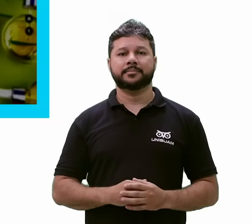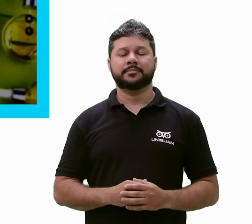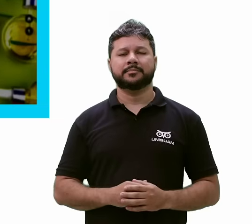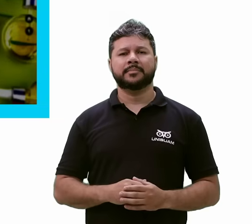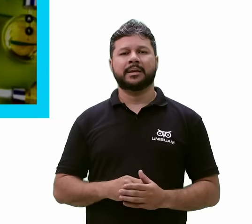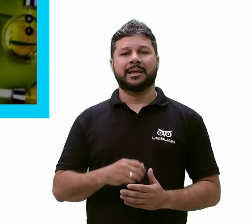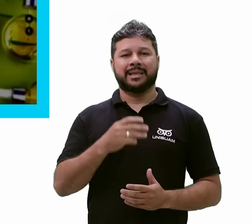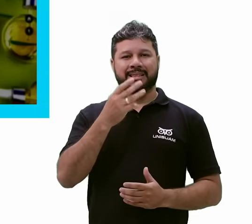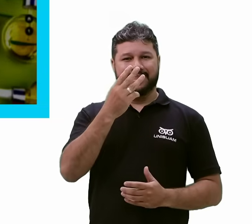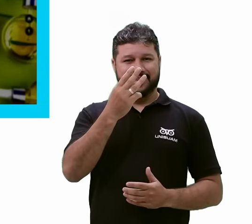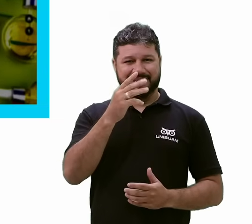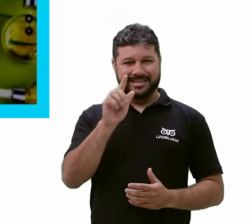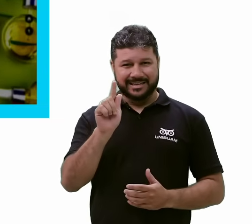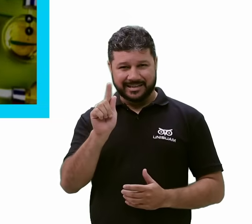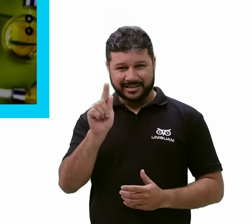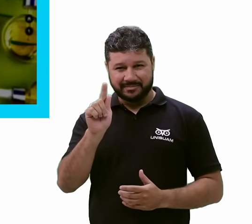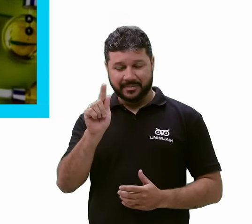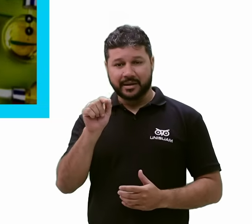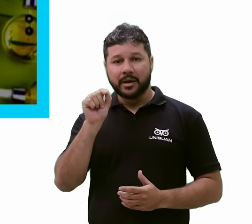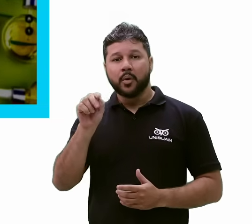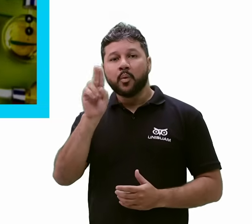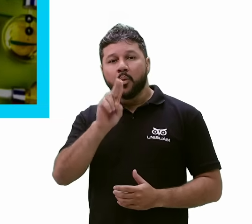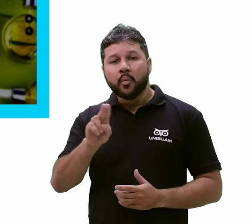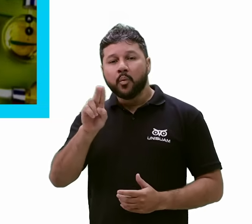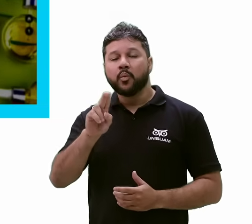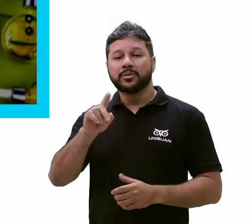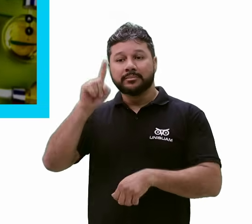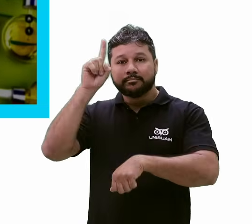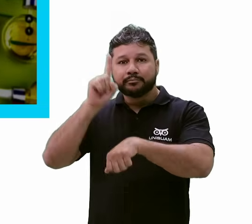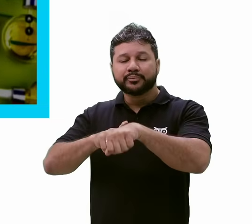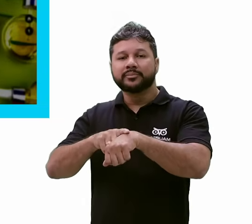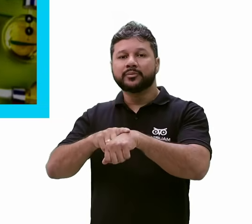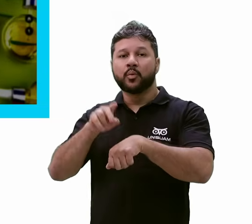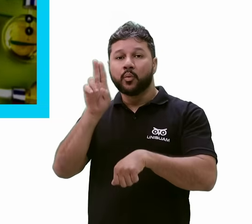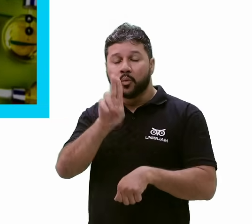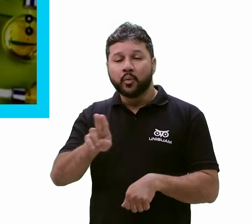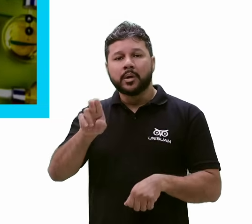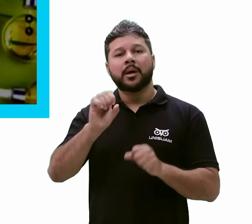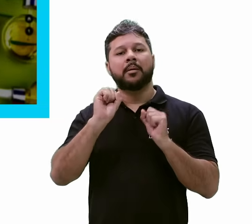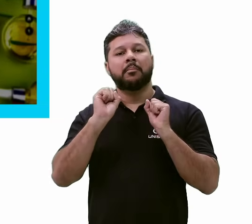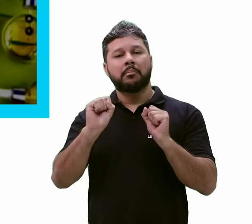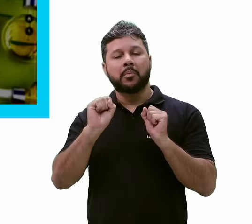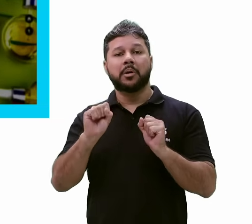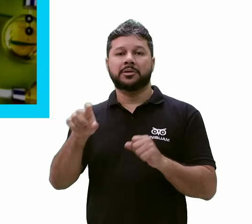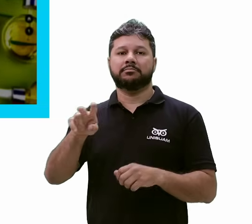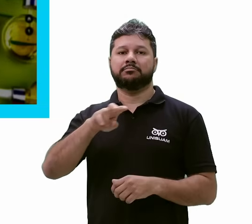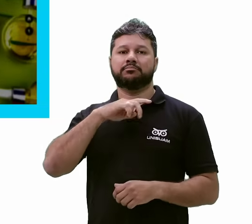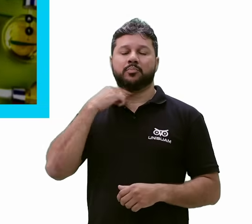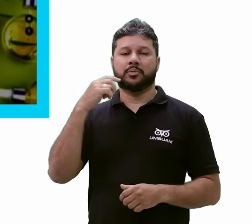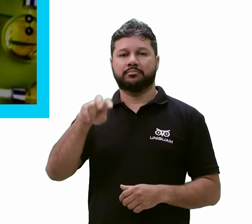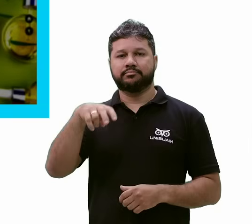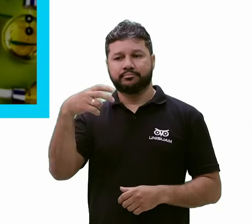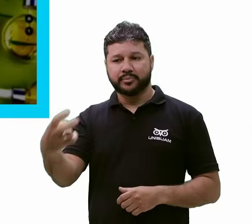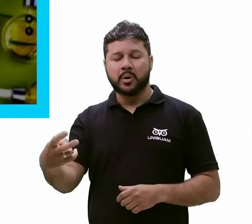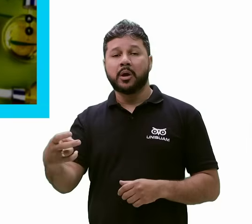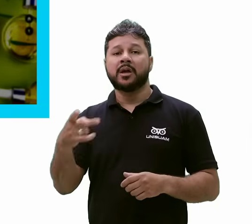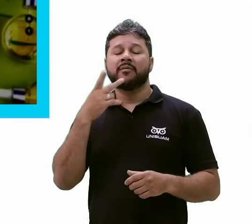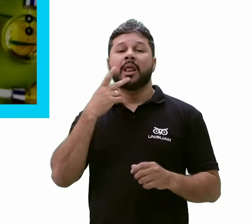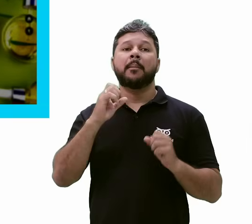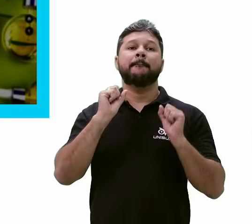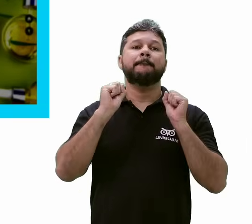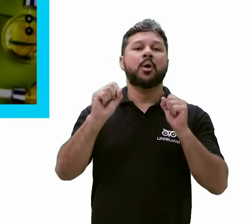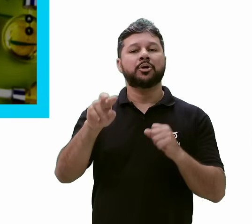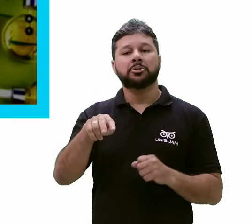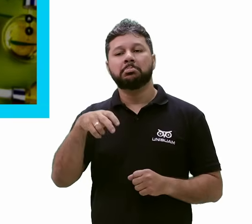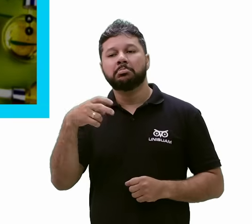de 3 gramas por quilo da planta no consumo imediato pode vir a levar à morte. Por que eu falo pode vir? Porque